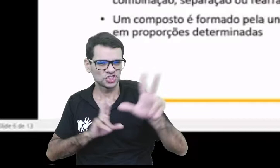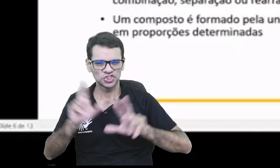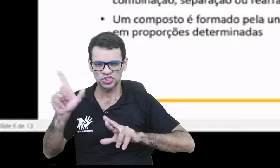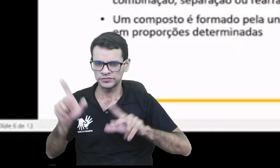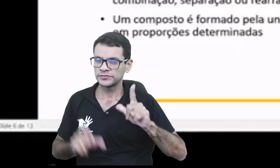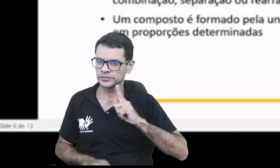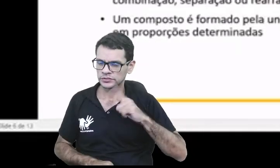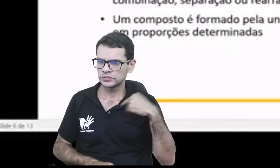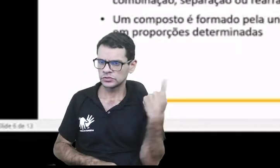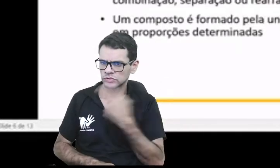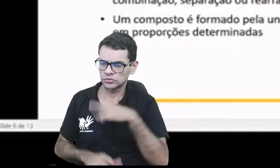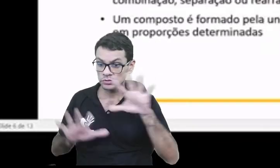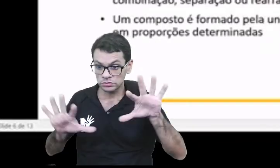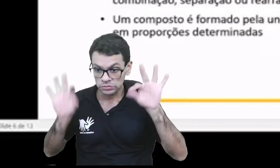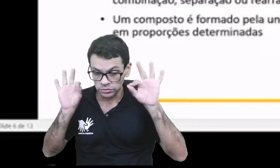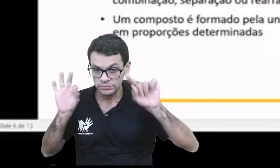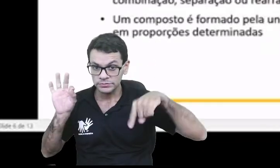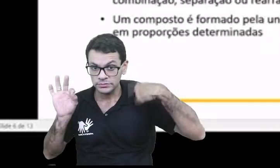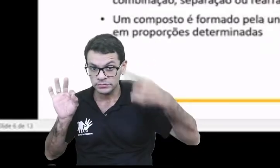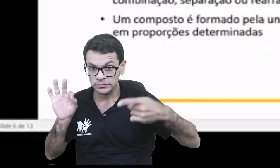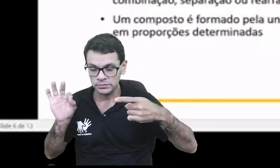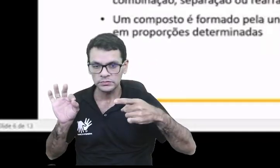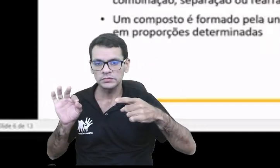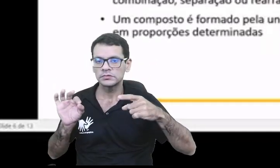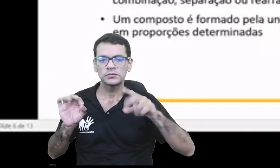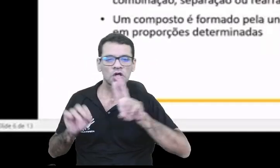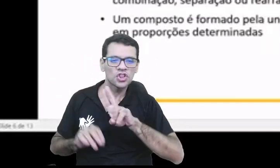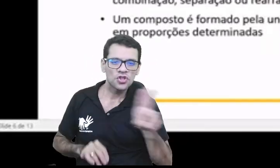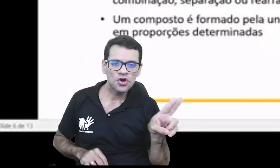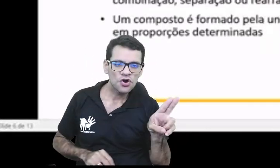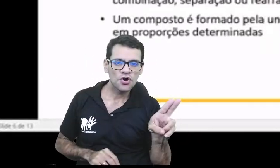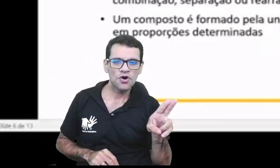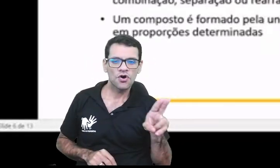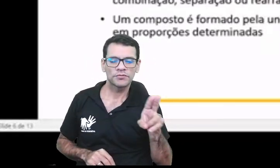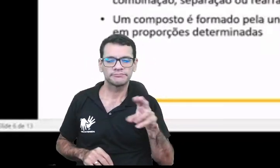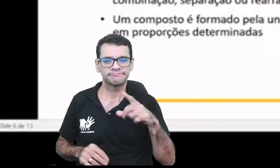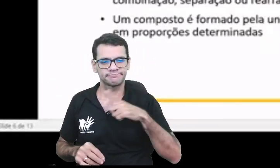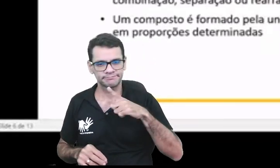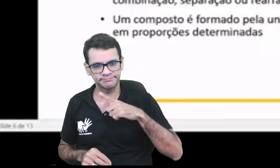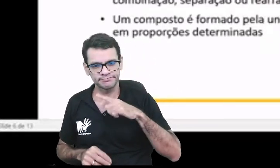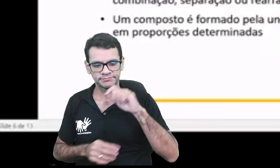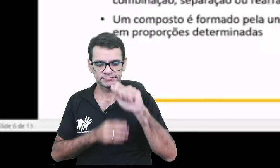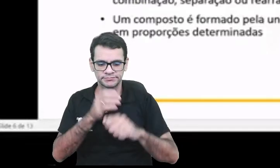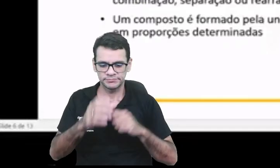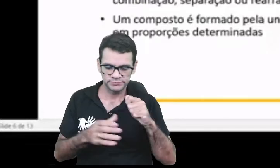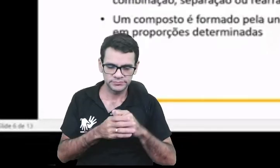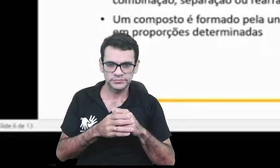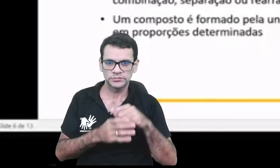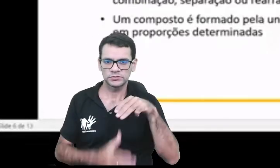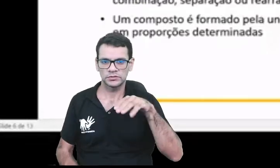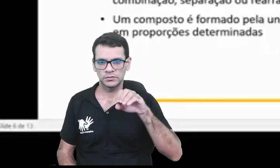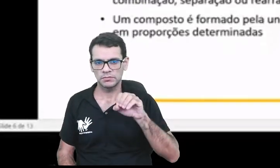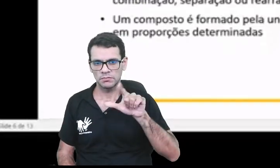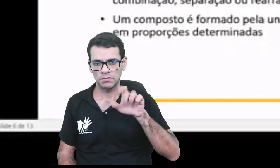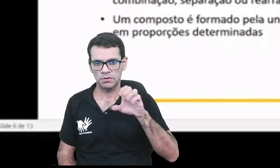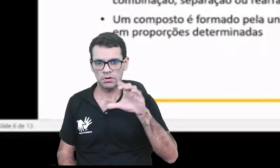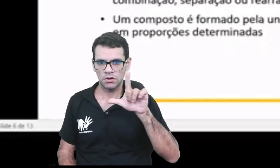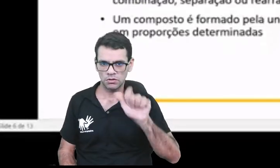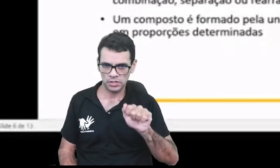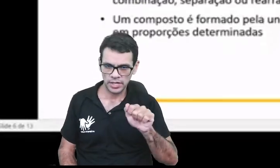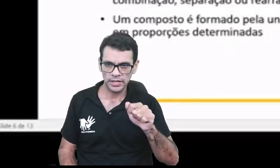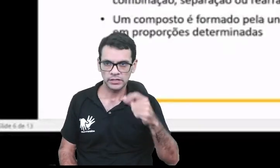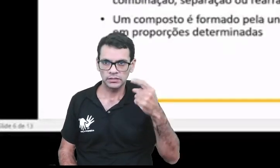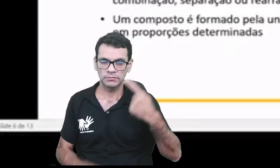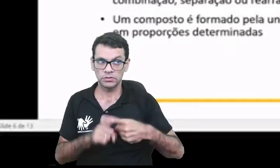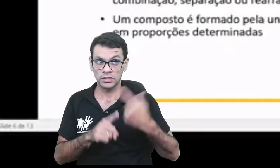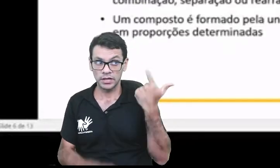diferenças que a gente vai descobrir depois sobre essas nomenclaturas, elemento, átomo, molécula, substância. Na época ele não